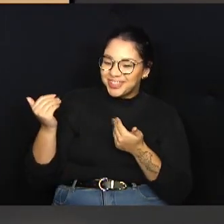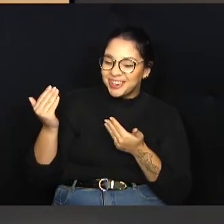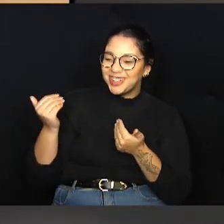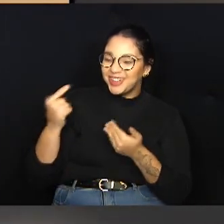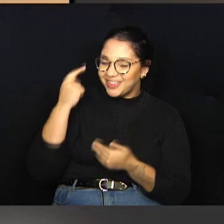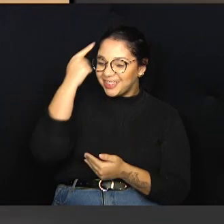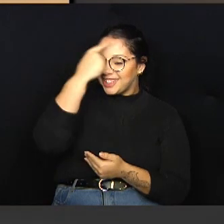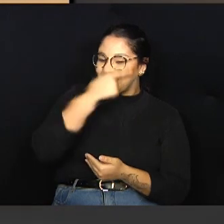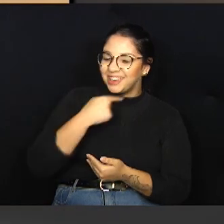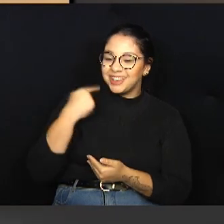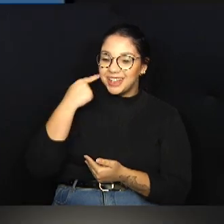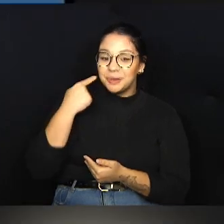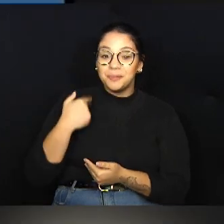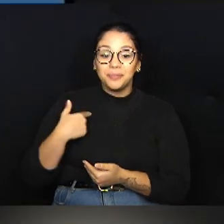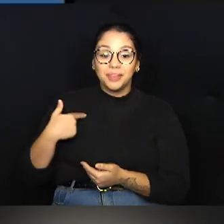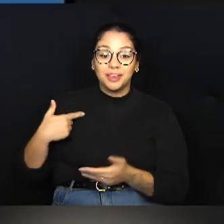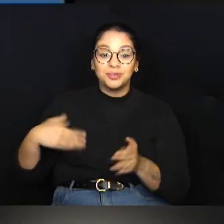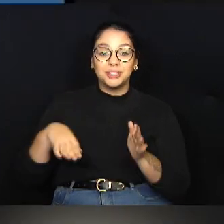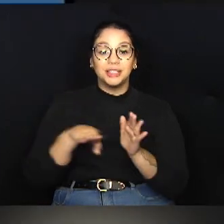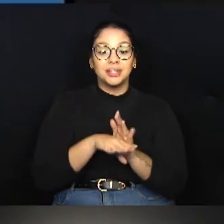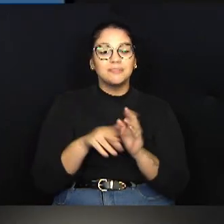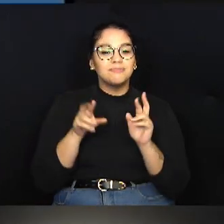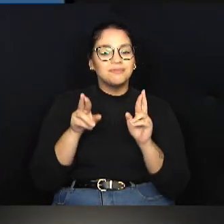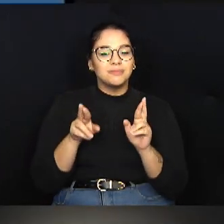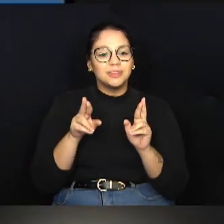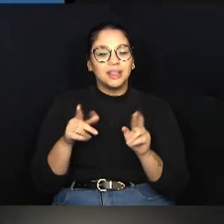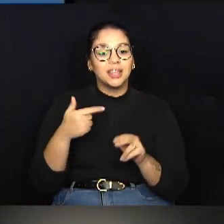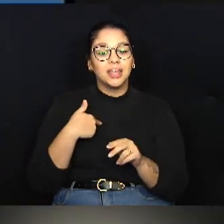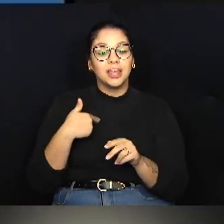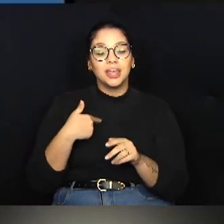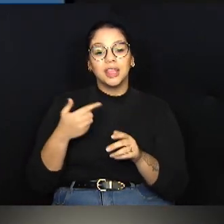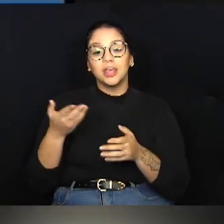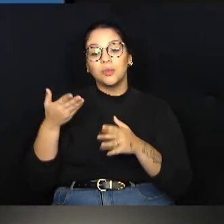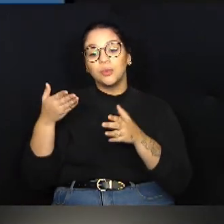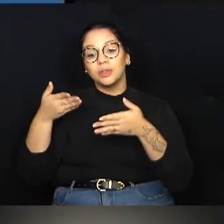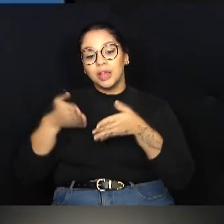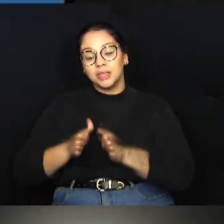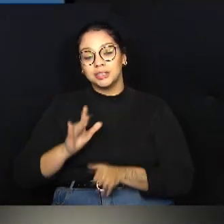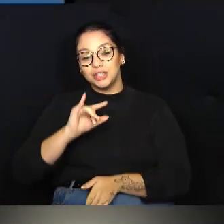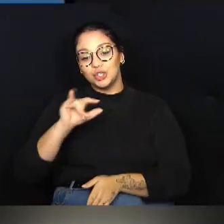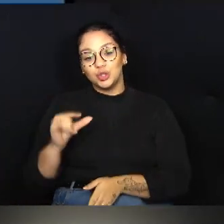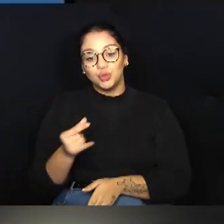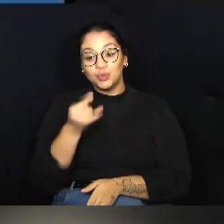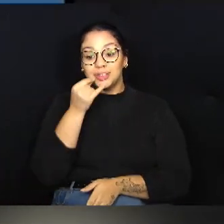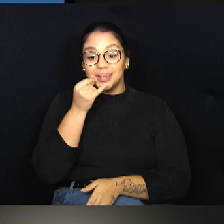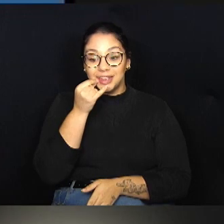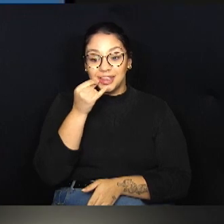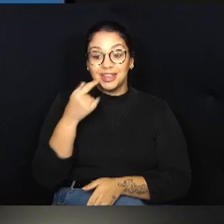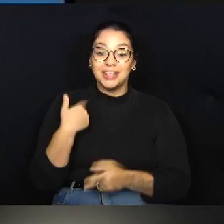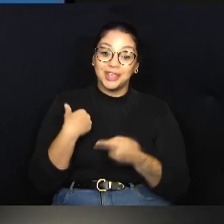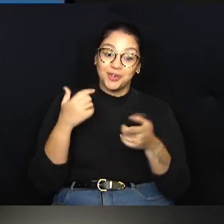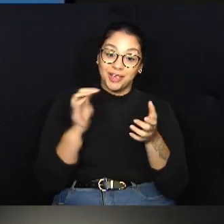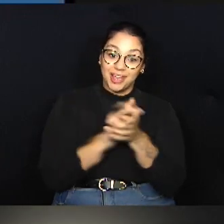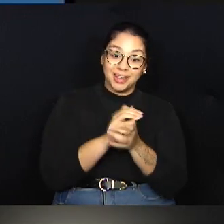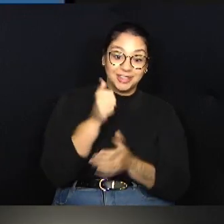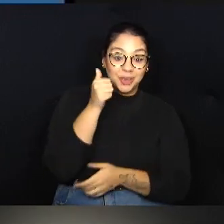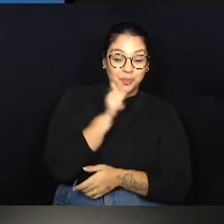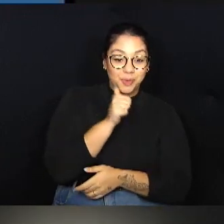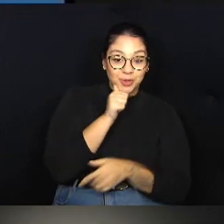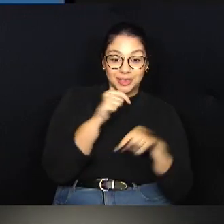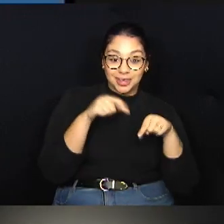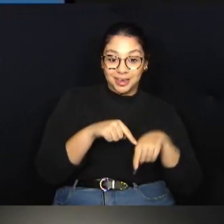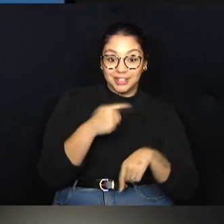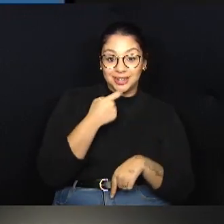Eu vim com muita expectativa. Eu sou oriundo da cidade de Jundiaí, vim morar em Campinas, que eu casei com uma moça aqui de Campinas, que é